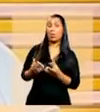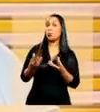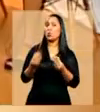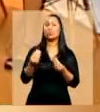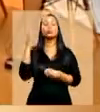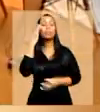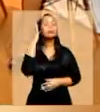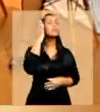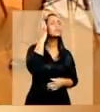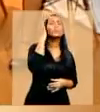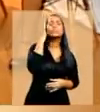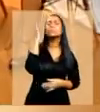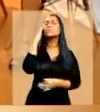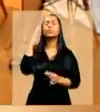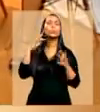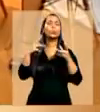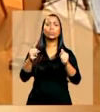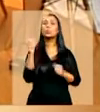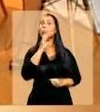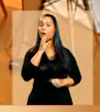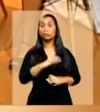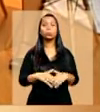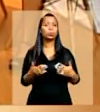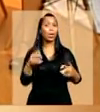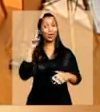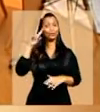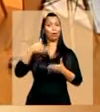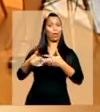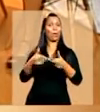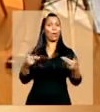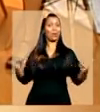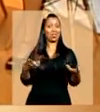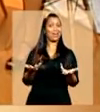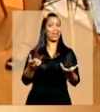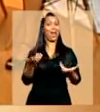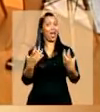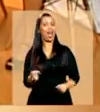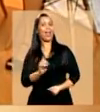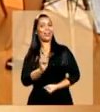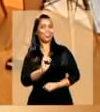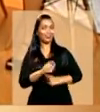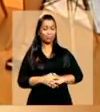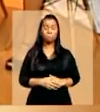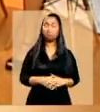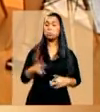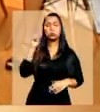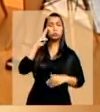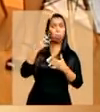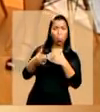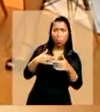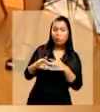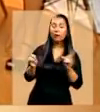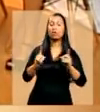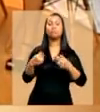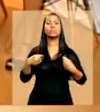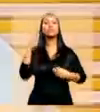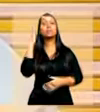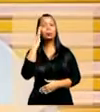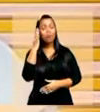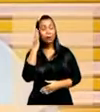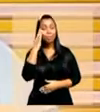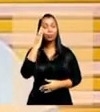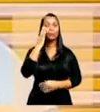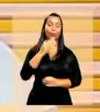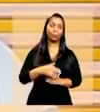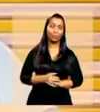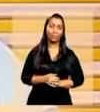Ela Querendo saber mais e muito rápido. Querendo saber mais e muito rápido. E não é qualquer história que ela compra também, Não né? é qualquer história. Você precisa saber.